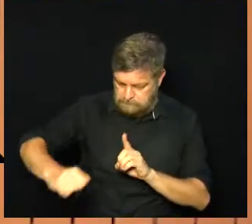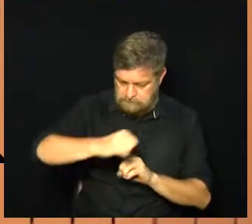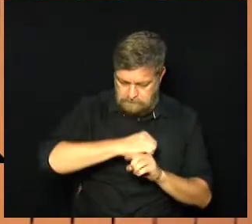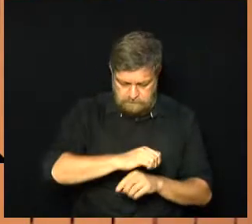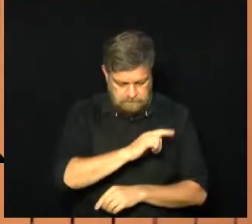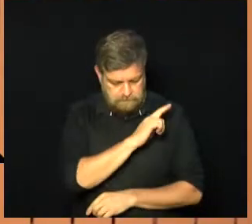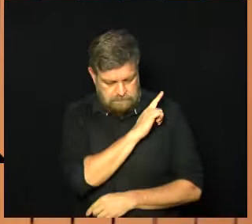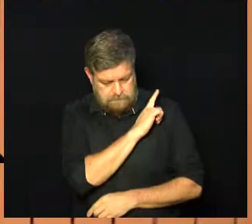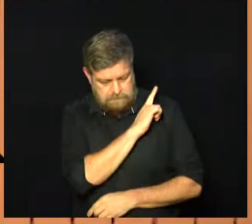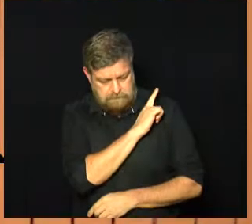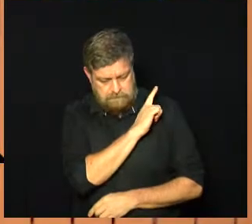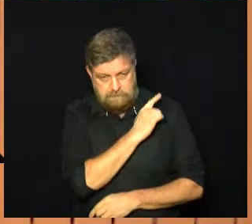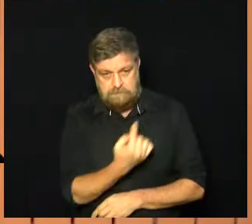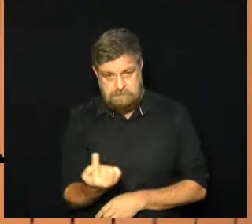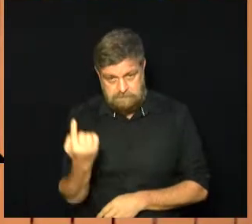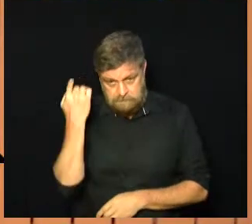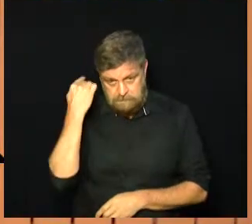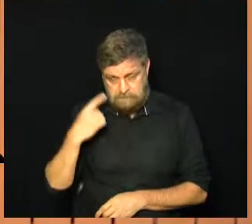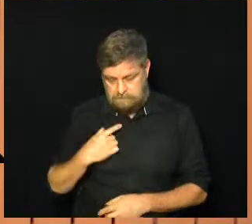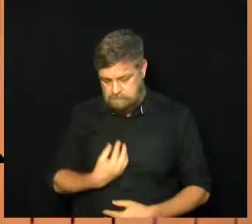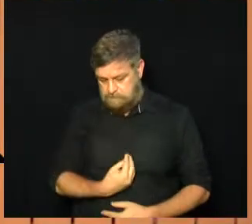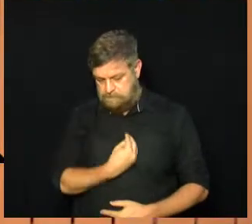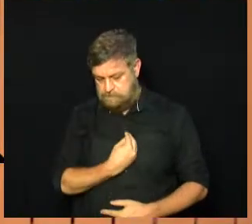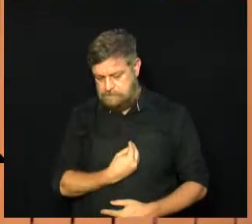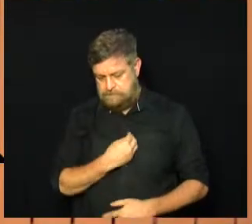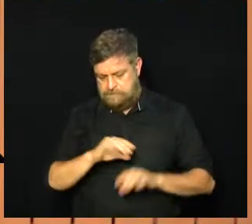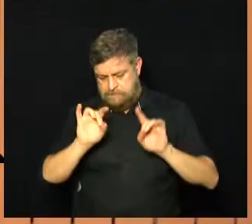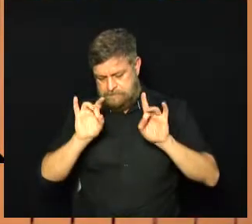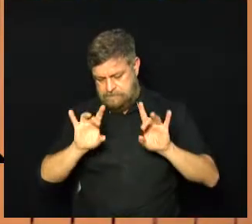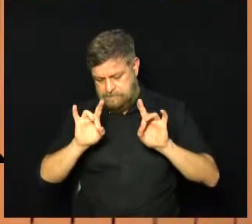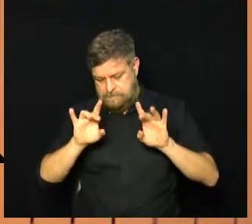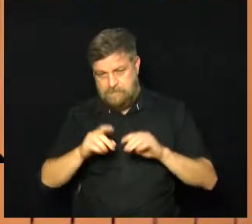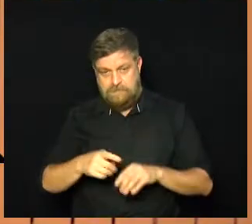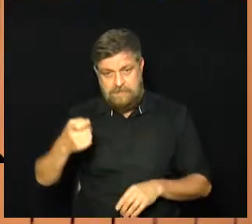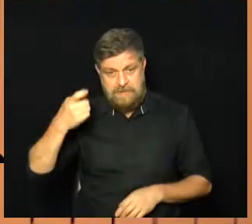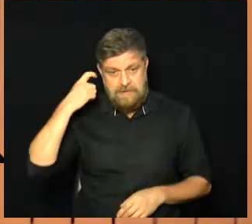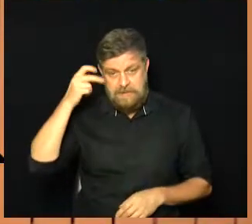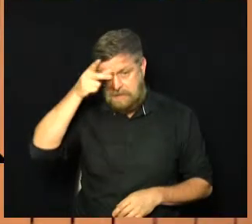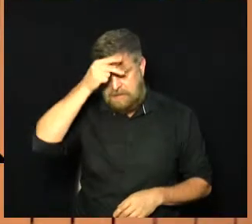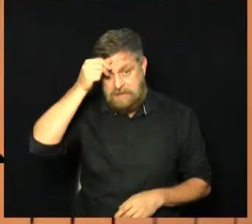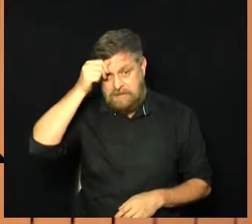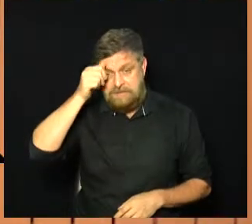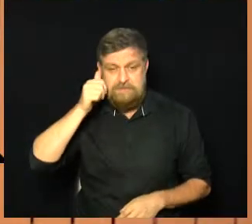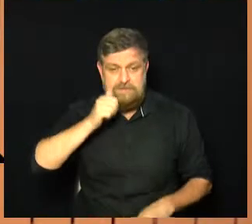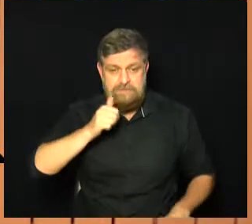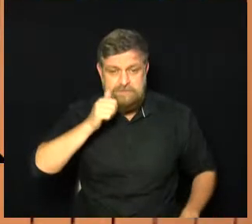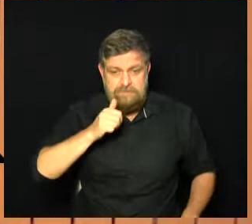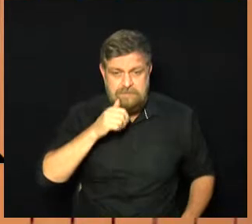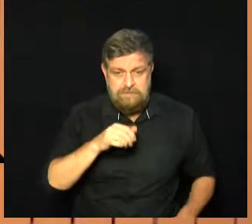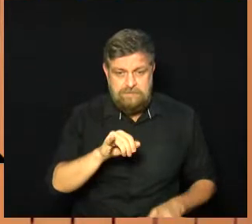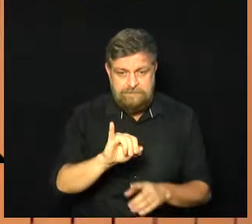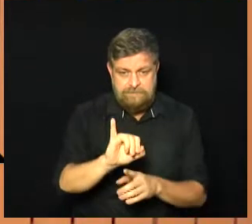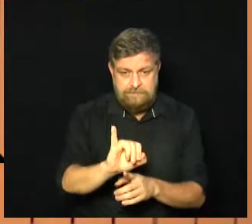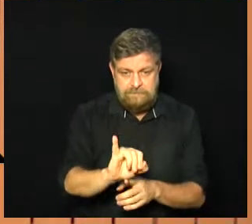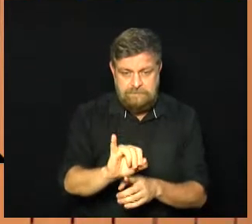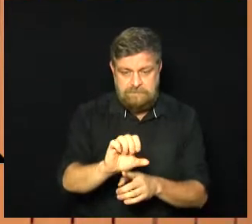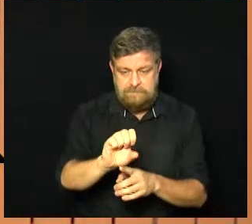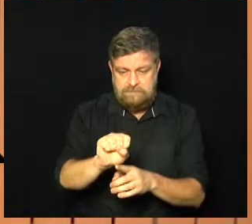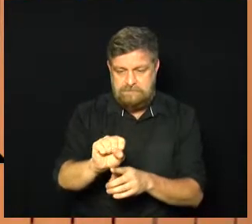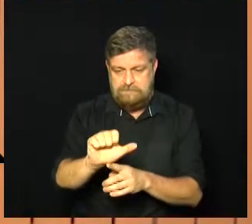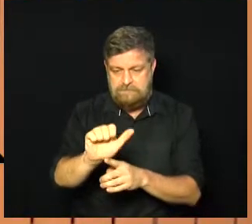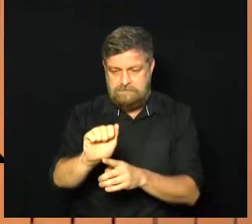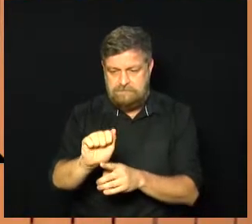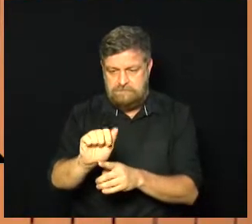municipais da época, especialmente a ex-prefeita, né, a Isalene Tiene, que assumiu